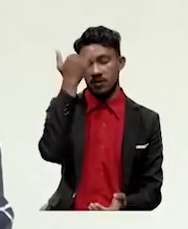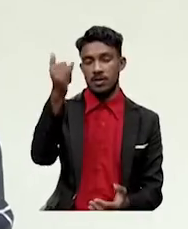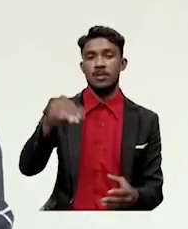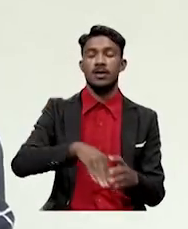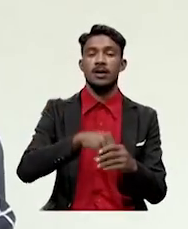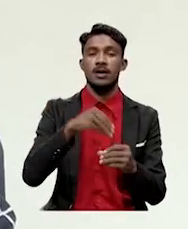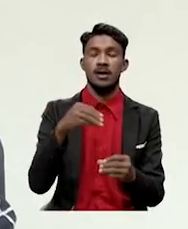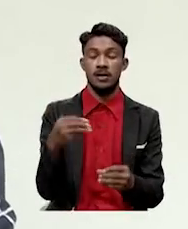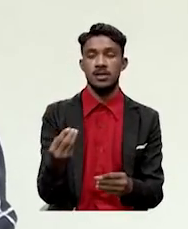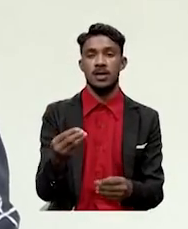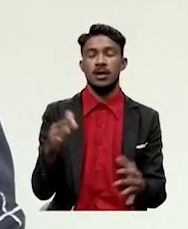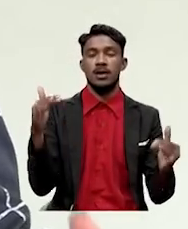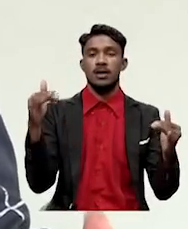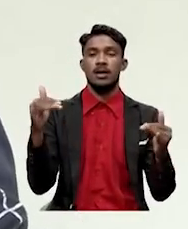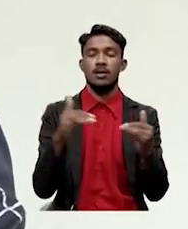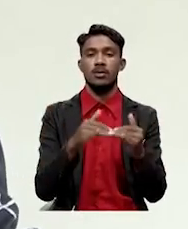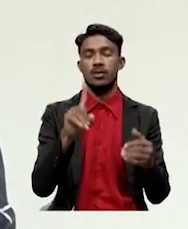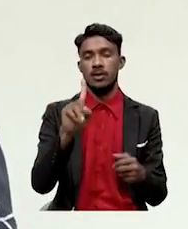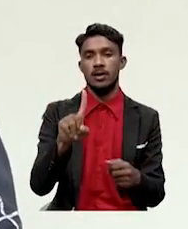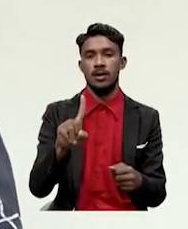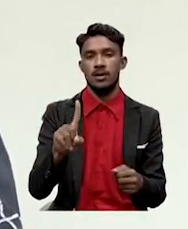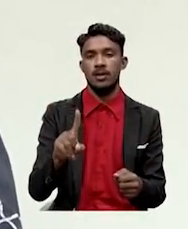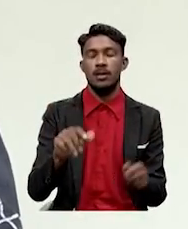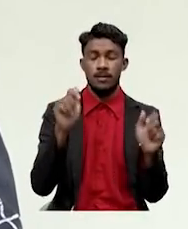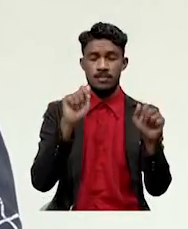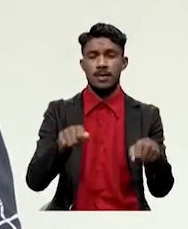né hudi hare katak